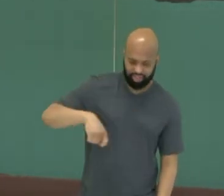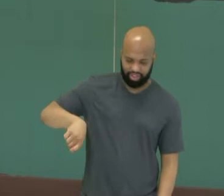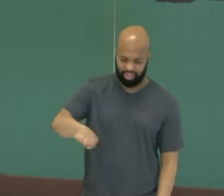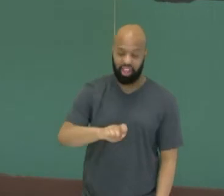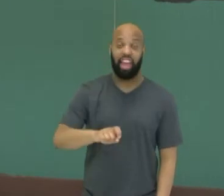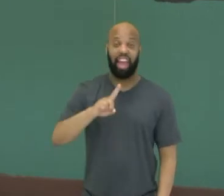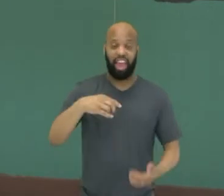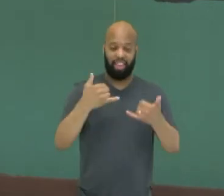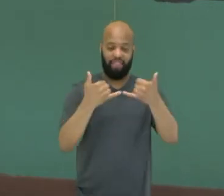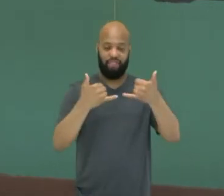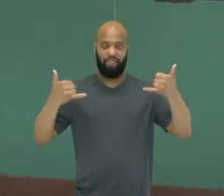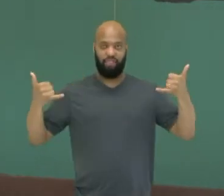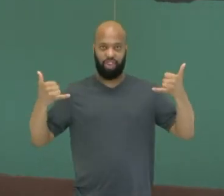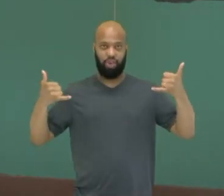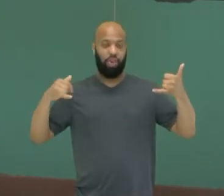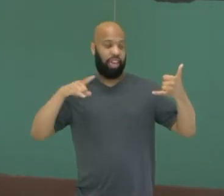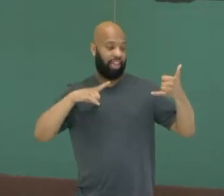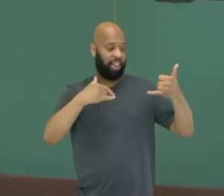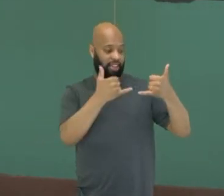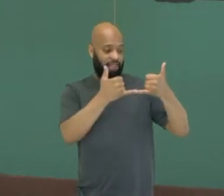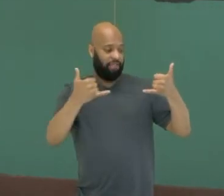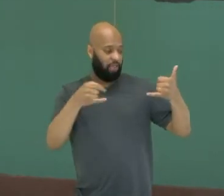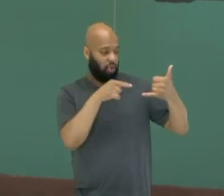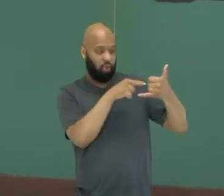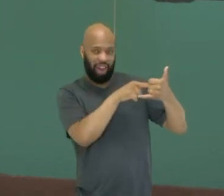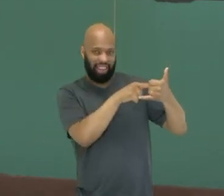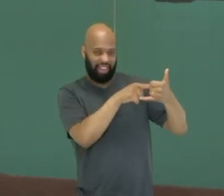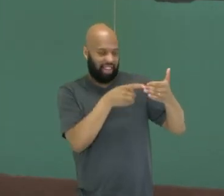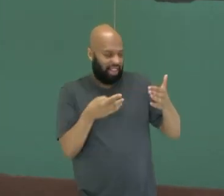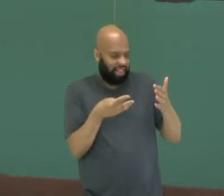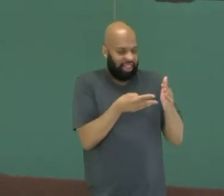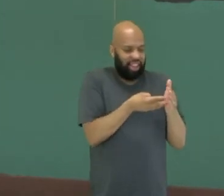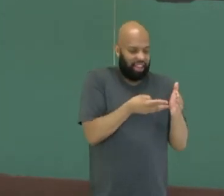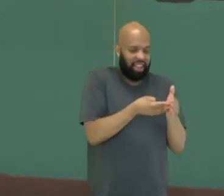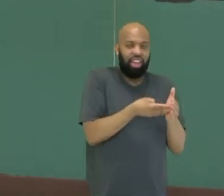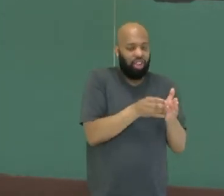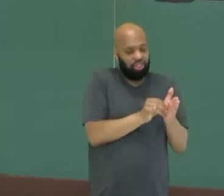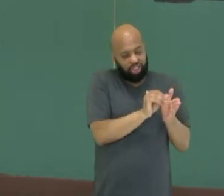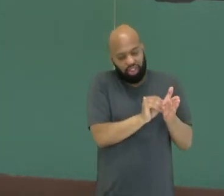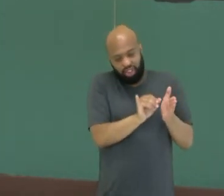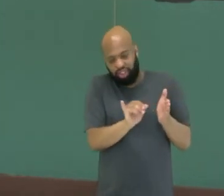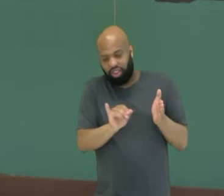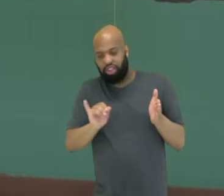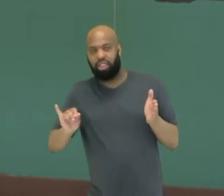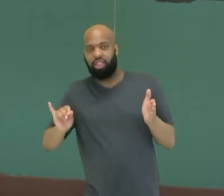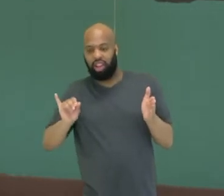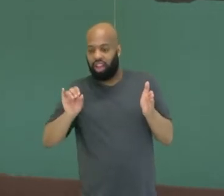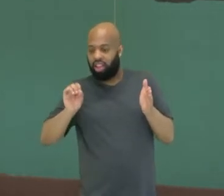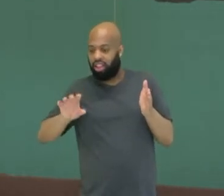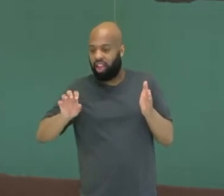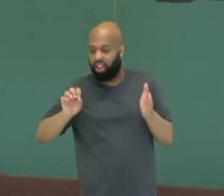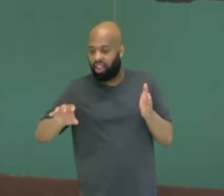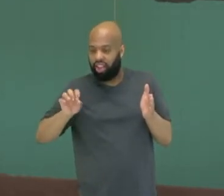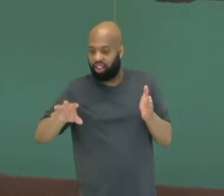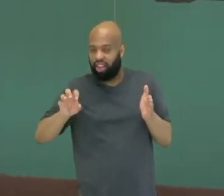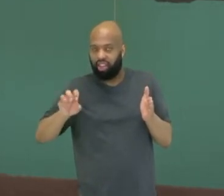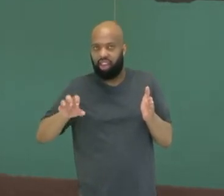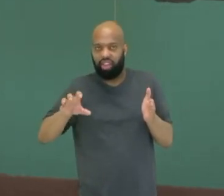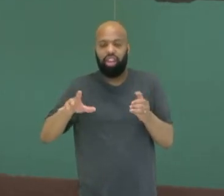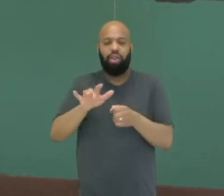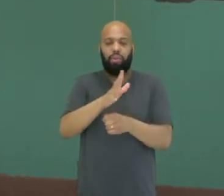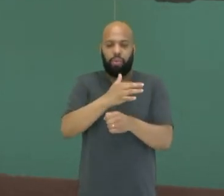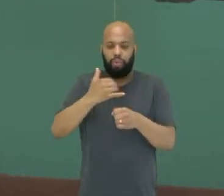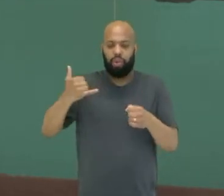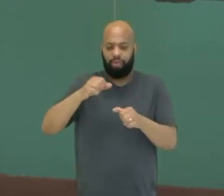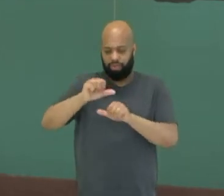entre a fonte, a tomada, e que produz e a carga que consome, a lâmpada. Então, isso demonstra